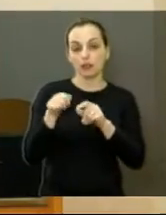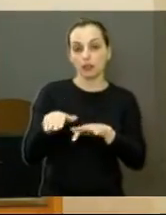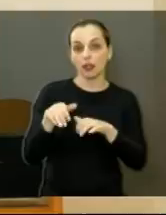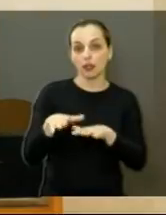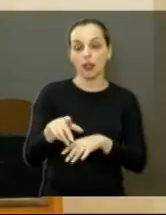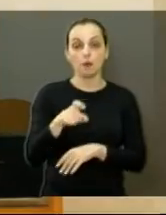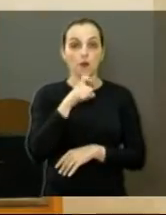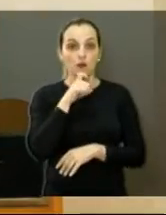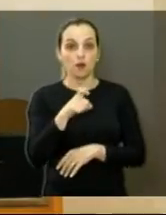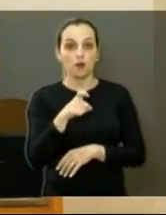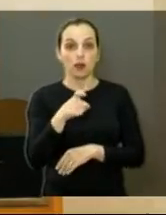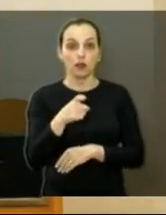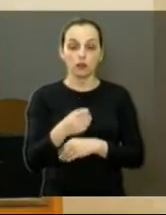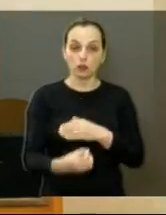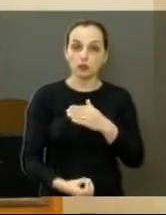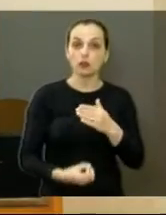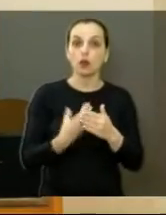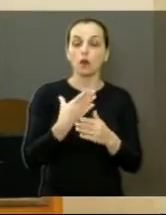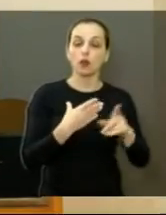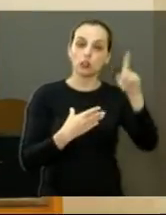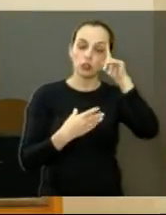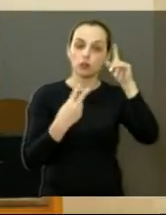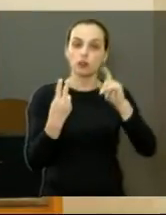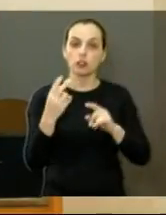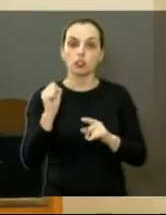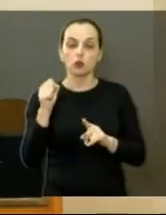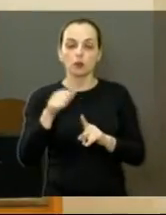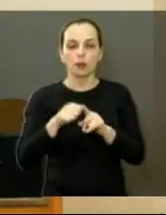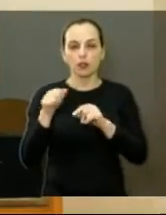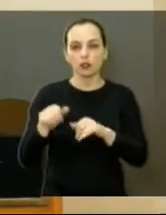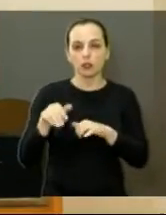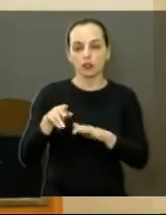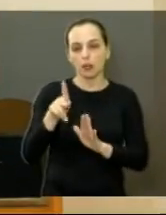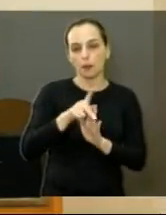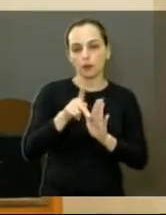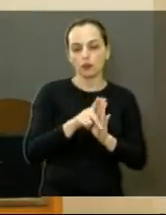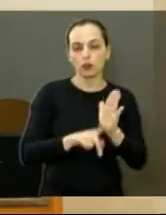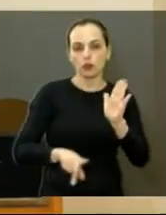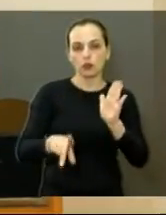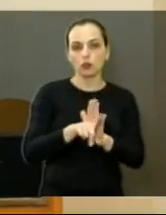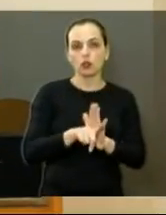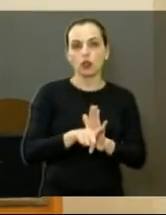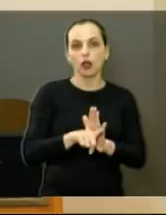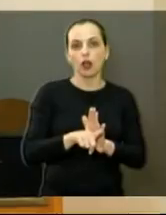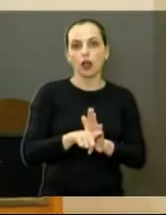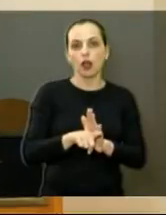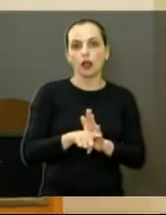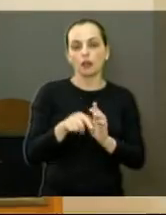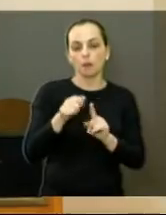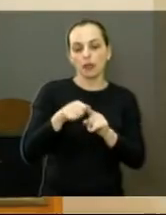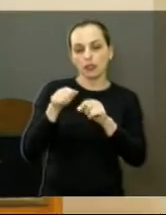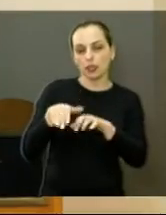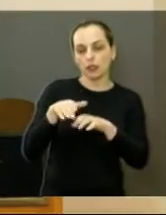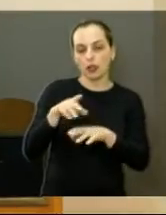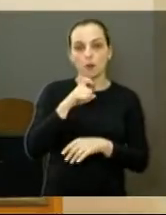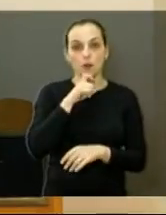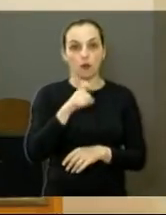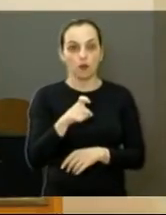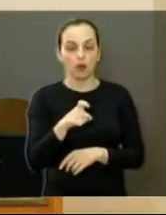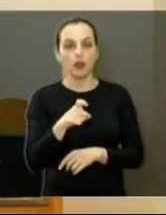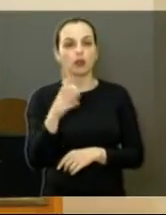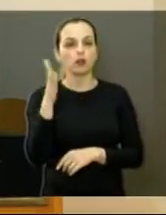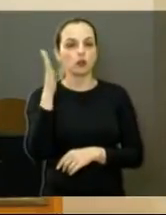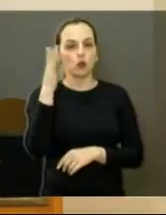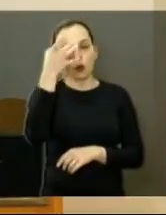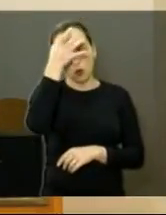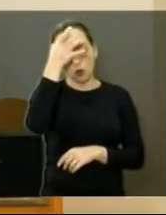Sancionamos na quarta-feira, dia 28, o projeto de lei Setembro Verde, da nossa autoria, que tem como objetivo conscientizar